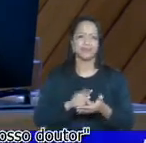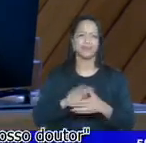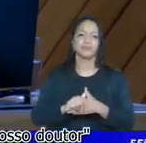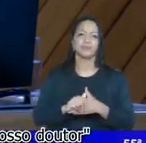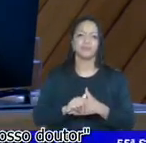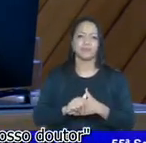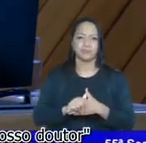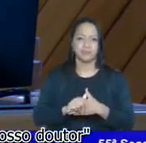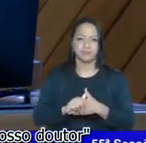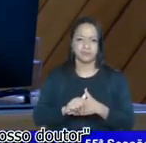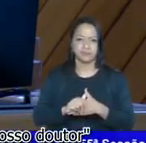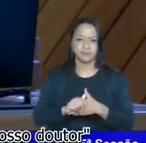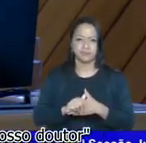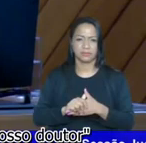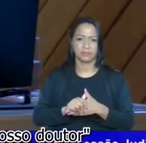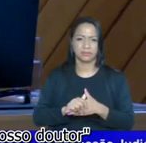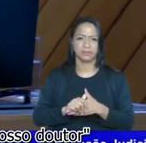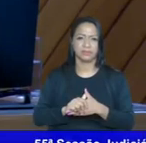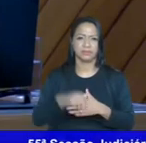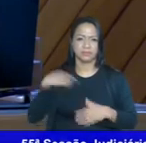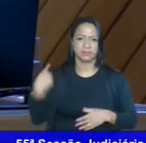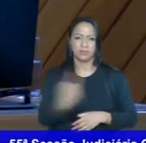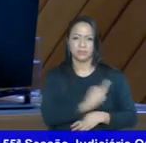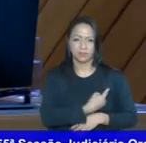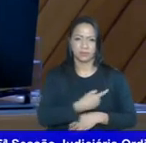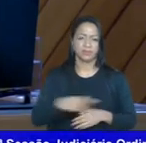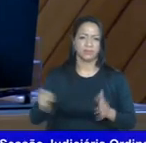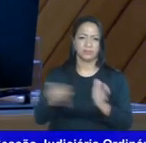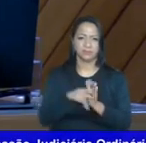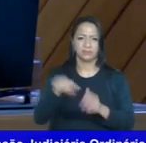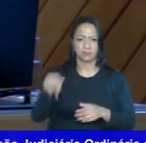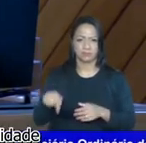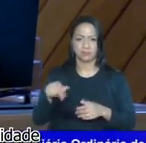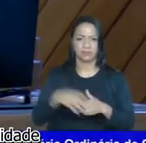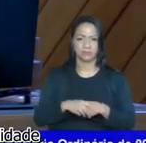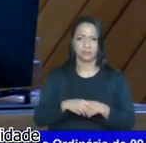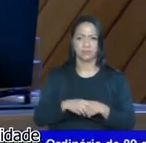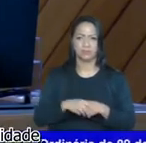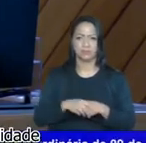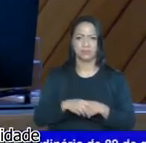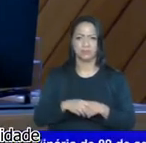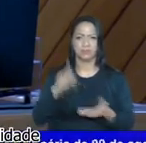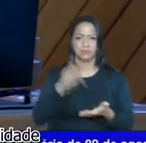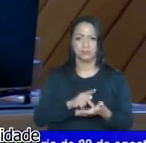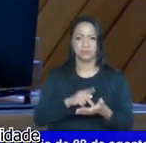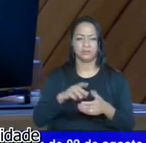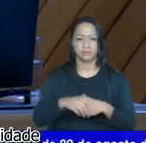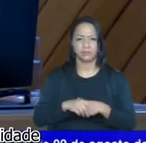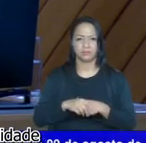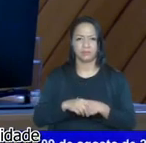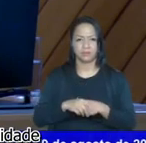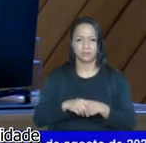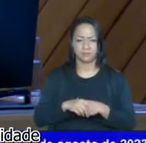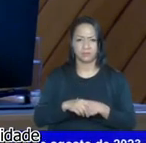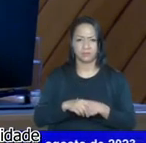como não dizer como é que nós vamos interpretar? Isso é nosso, doutor. Esse aqui é a nossa realidade.